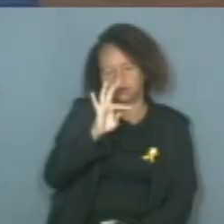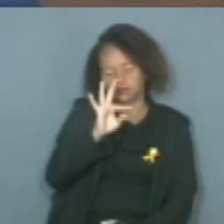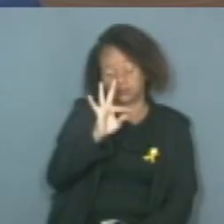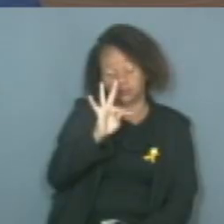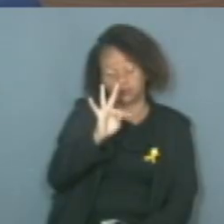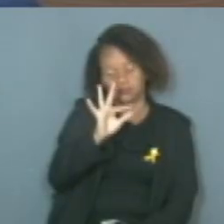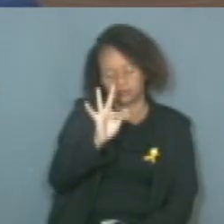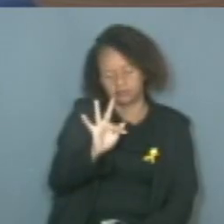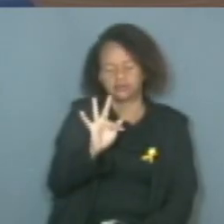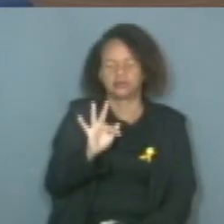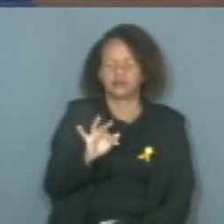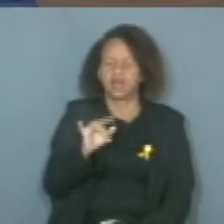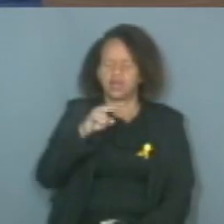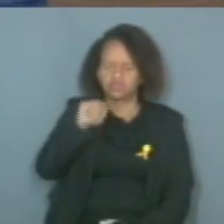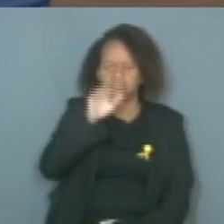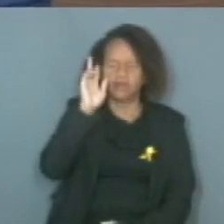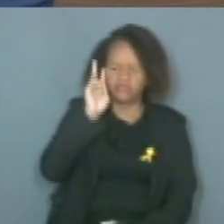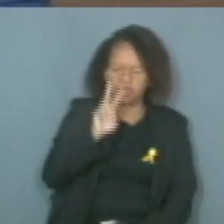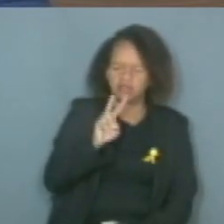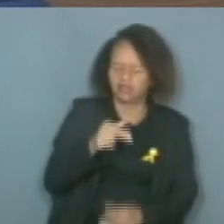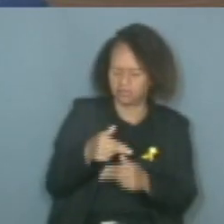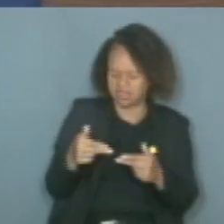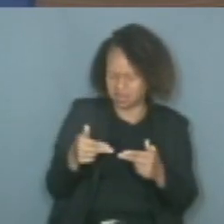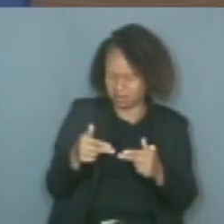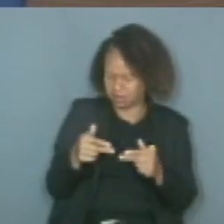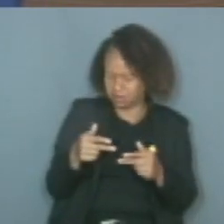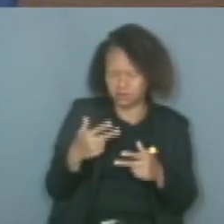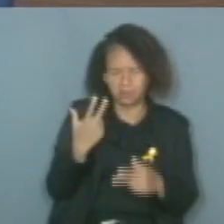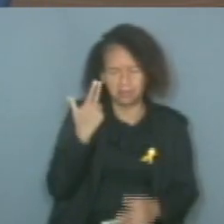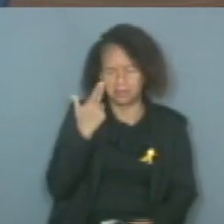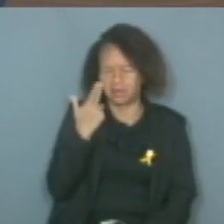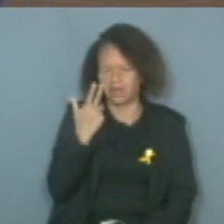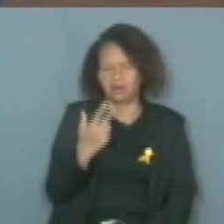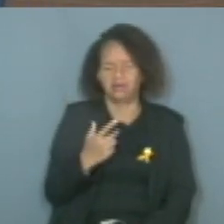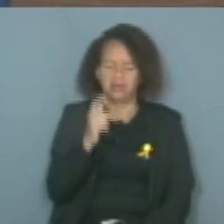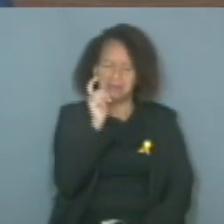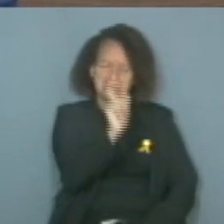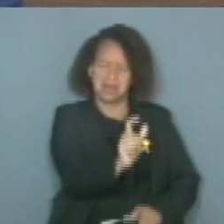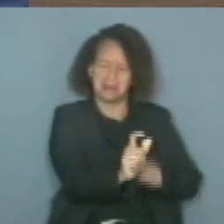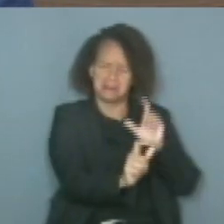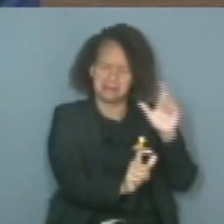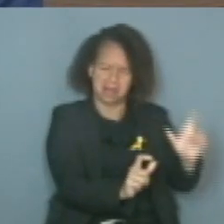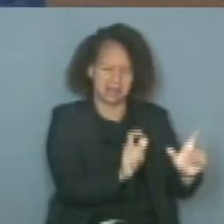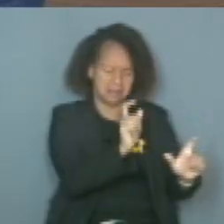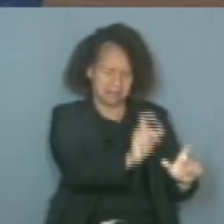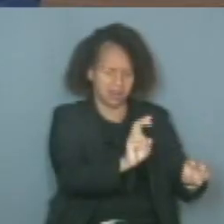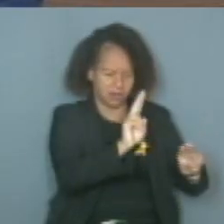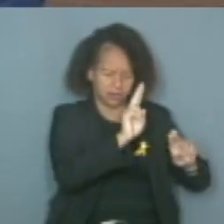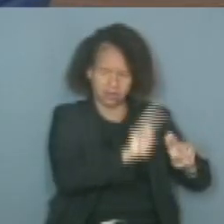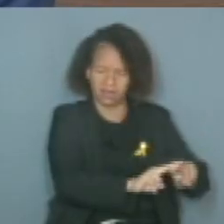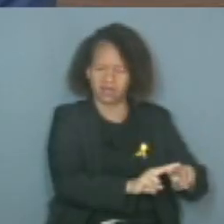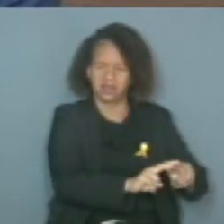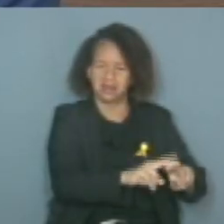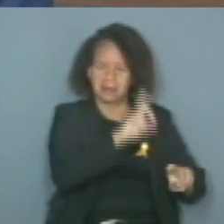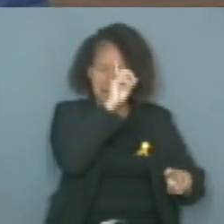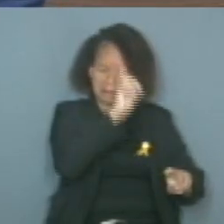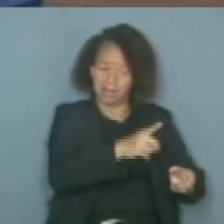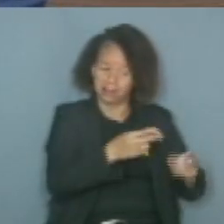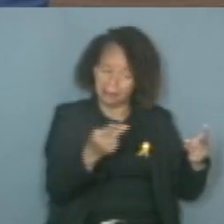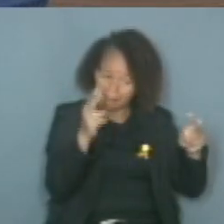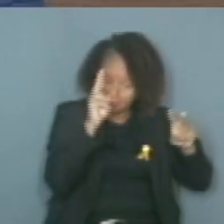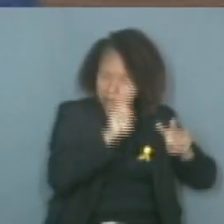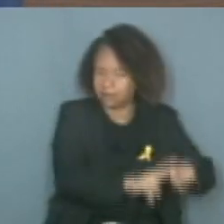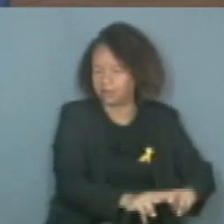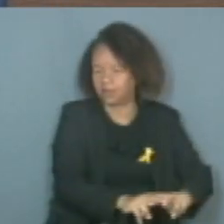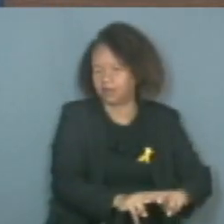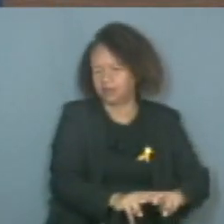está vendo o que ele está fazendo não é normal. Ele julga, ele condena, ele manda prender